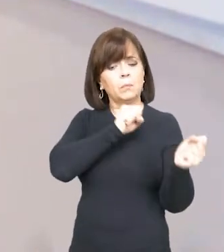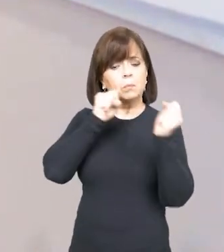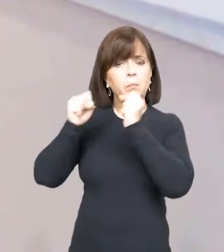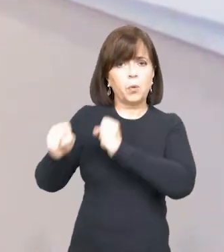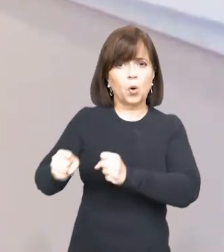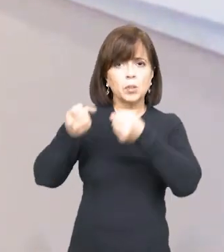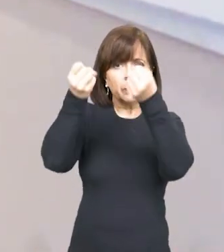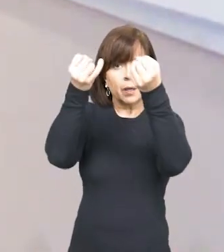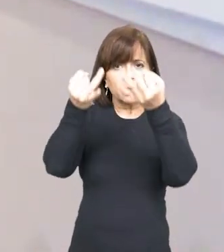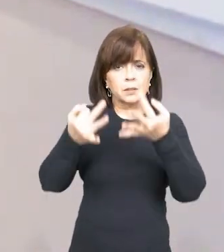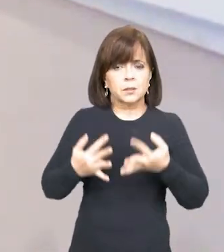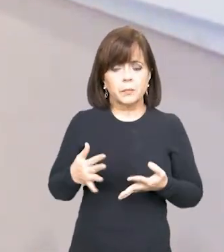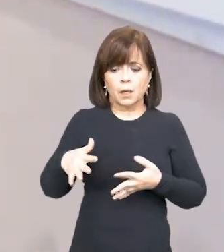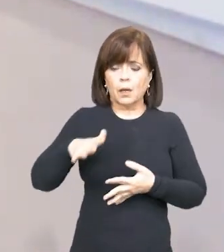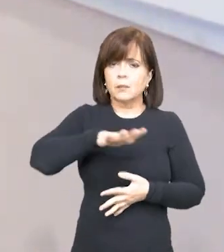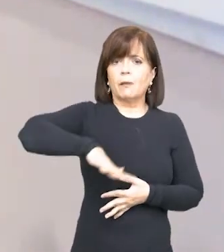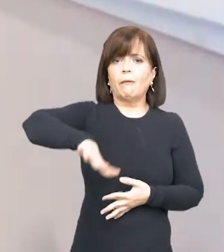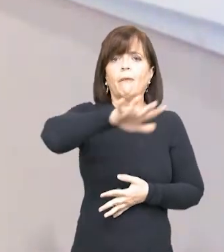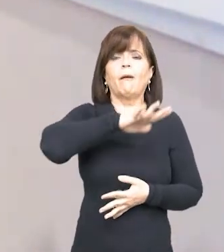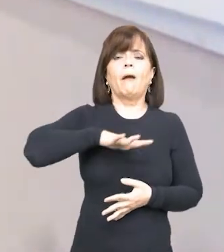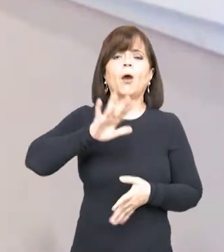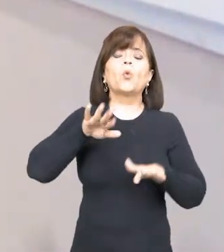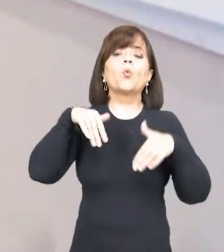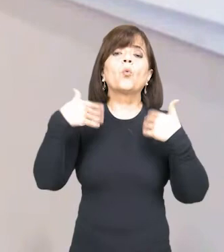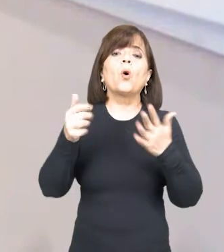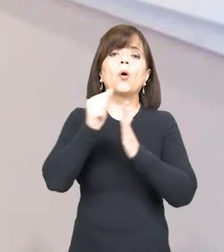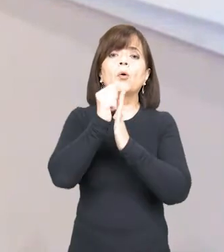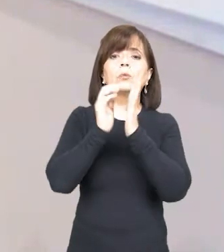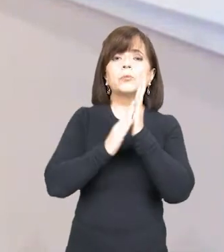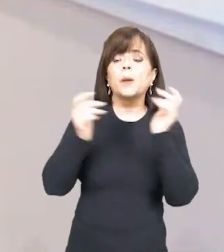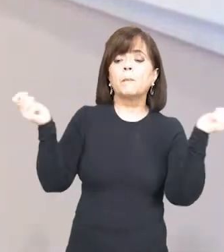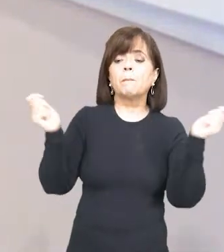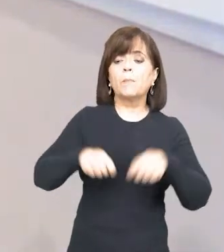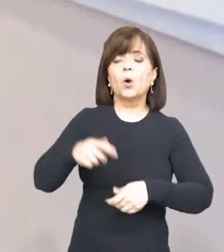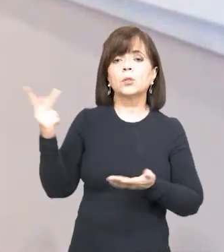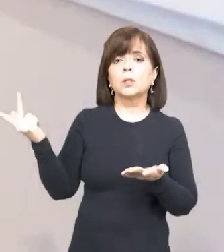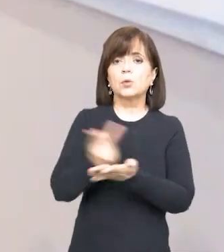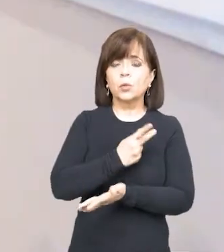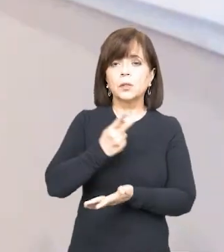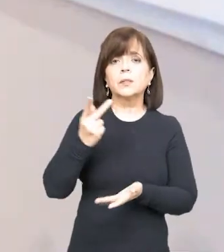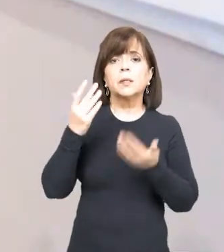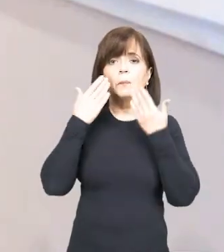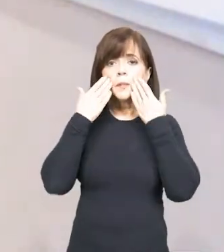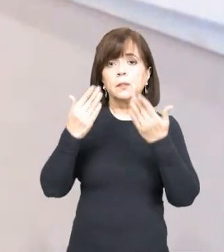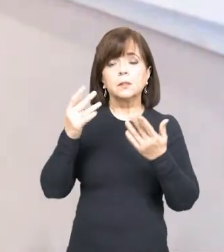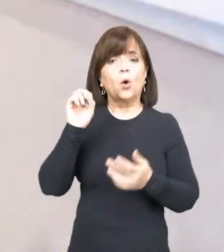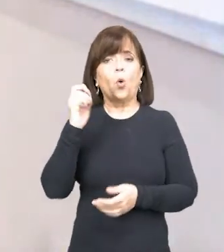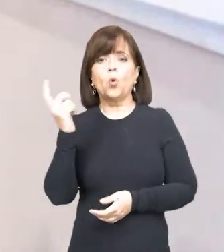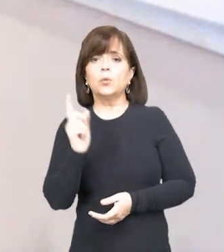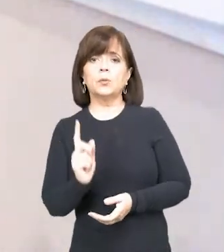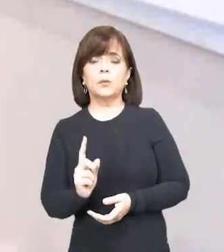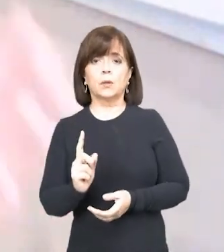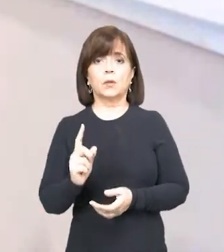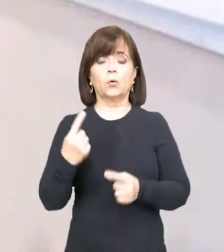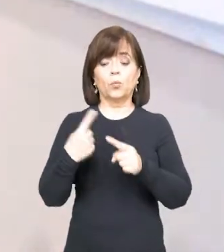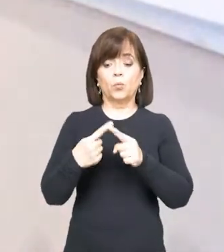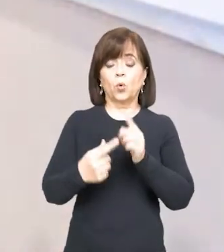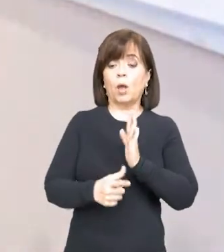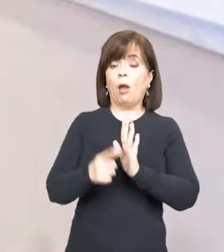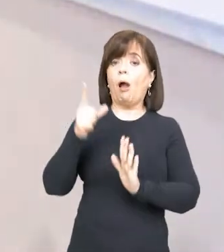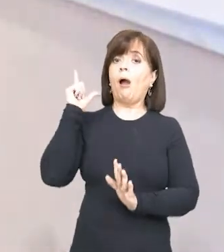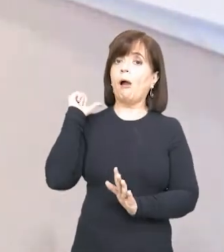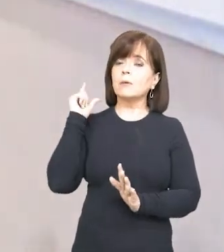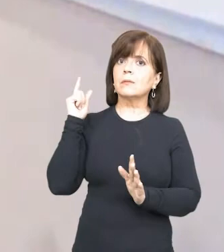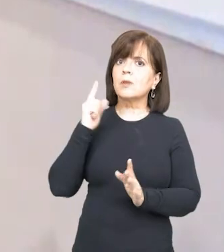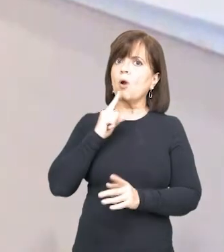cenário epidemiológico, sobre que atividades são possíveis de serem realizadas ou não. Nossa visão era completamente diferente. Depois desse